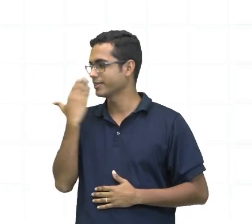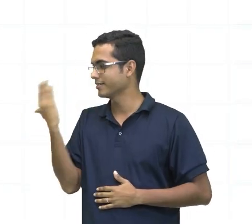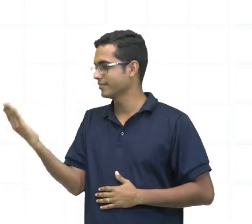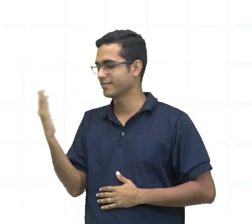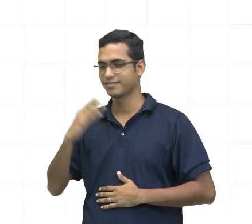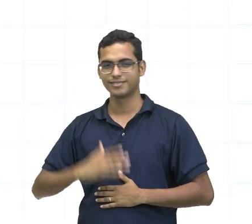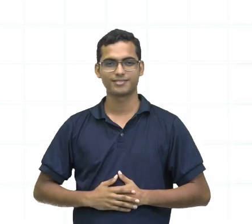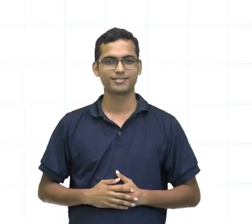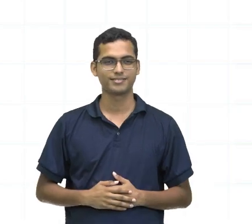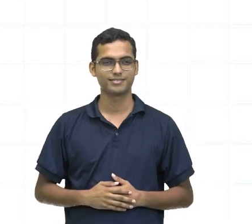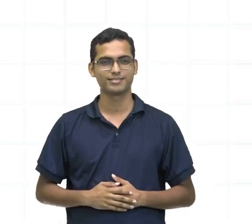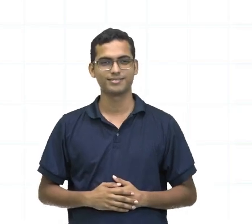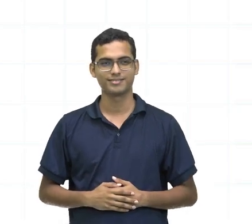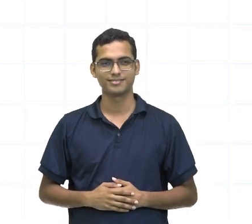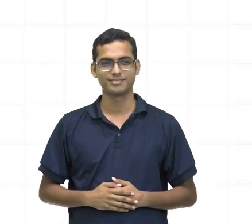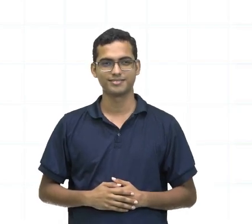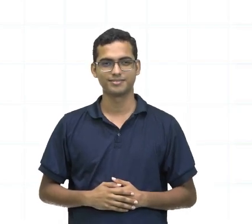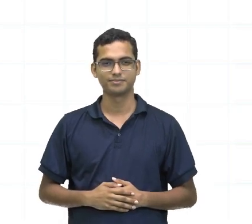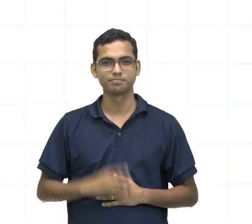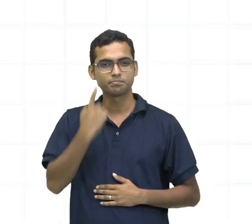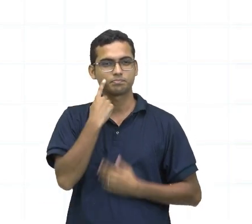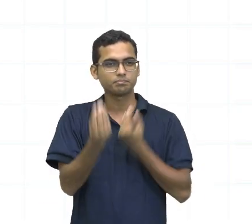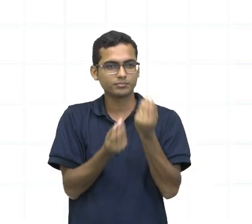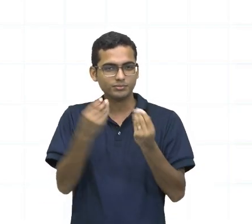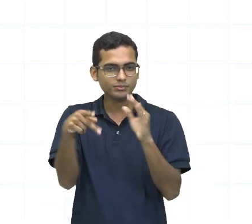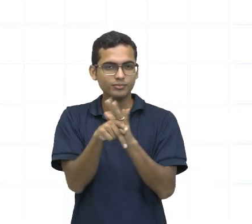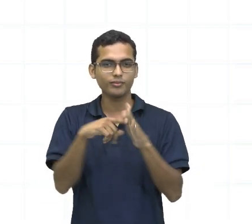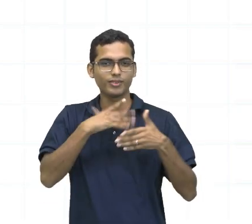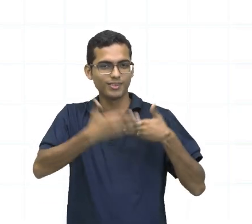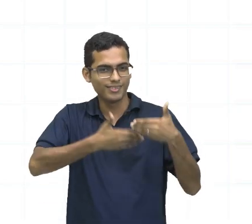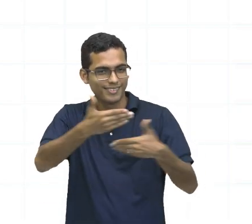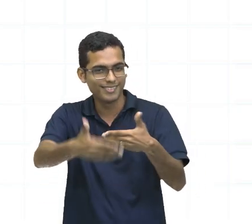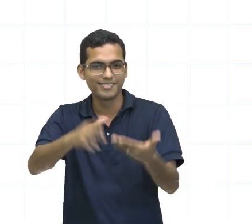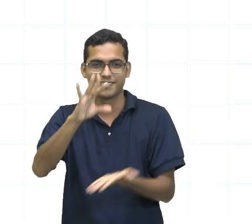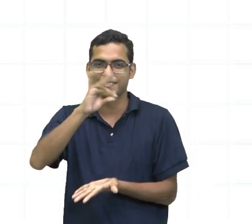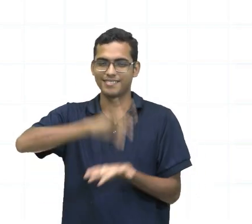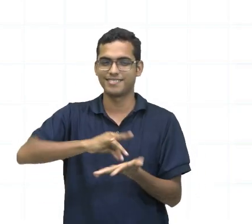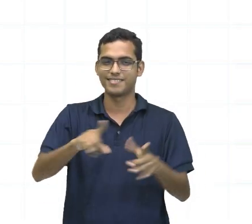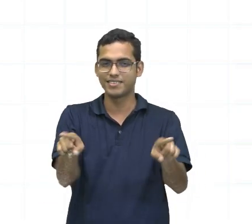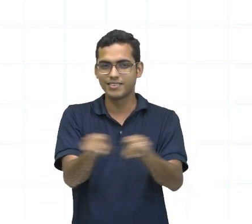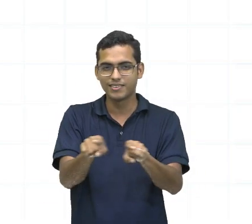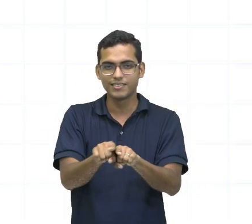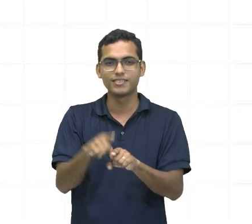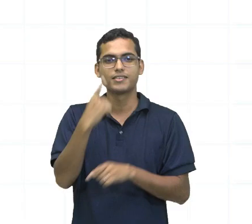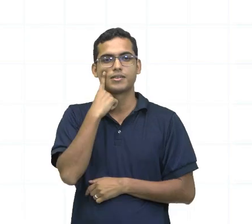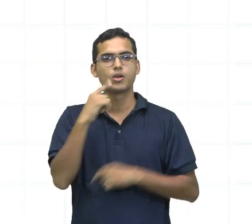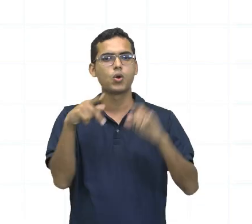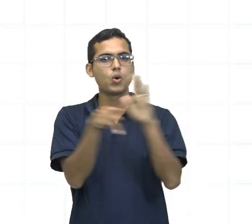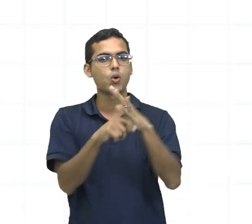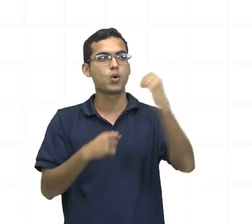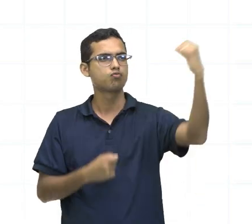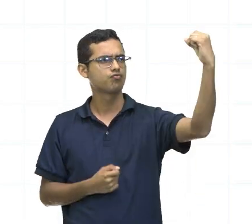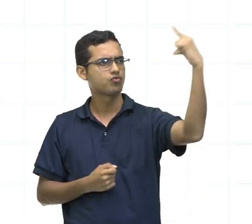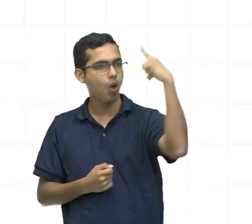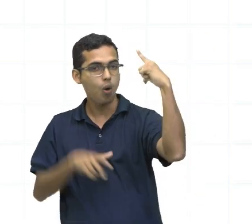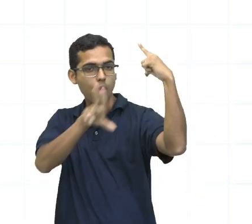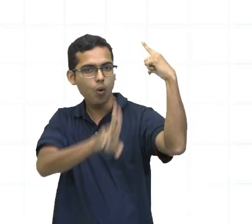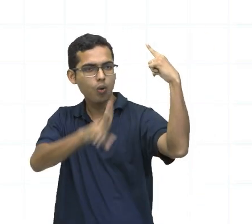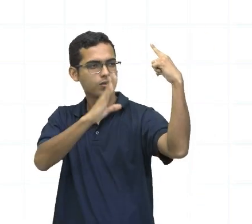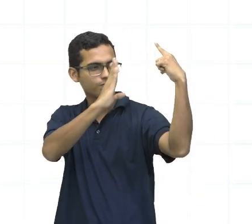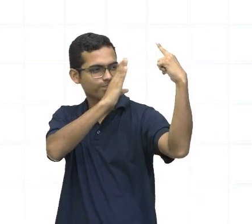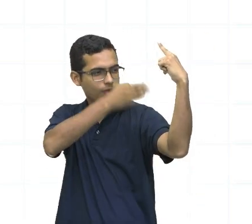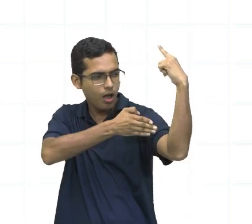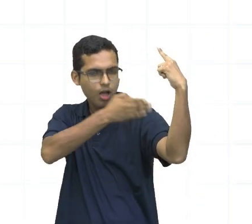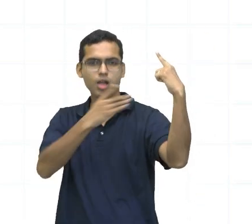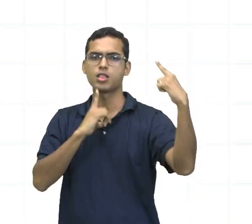ó. Use the sun as your first compass. Então, use o Sol como seu primeiro ponto ali, tá? É através